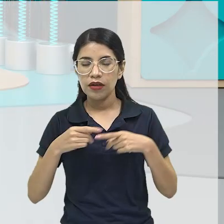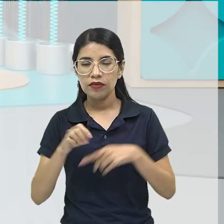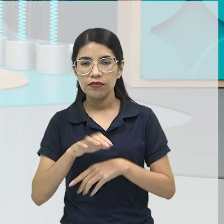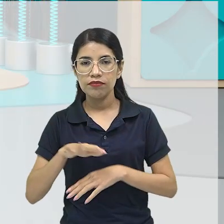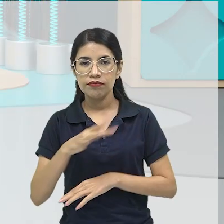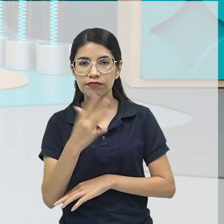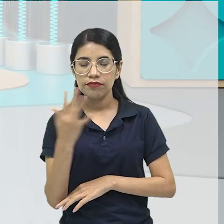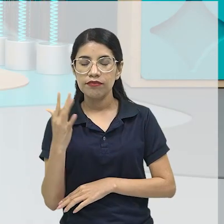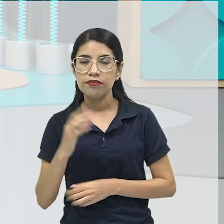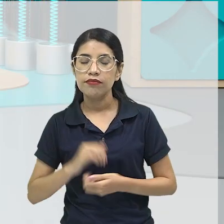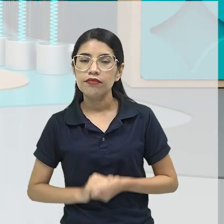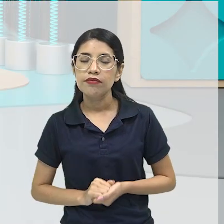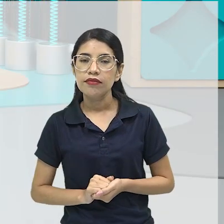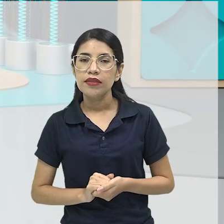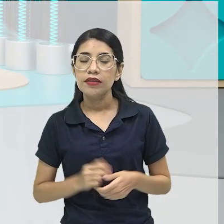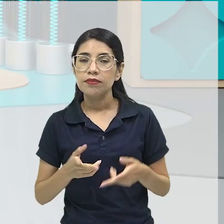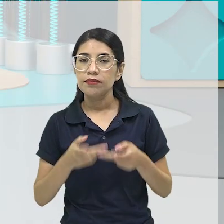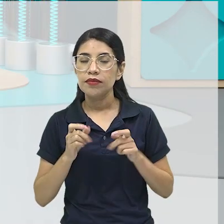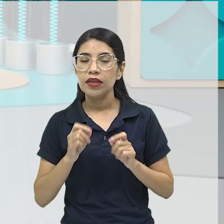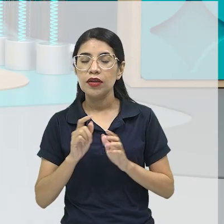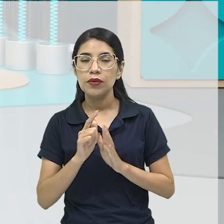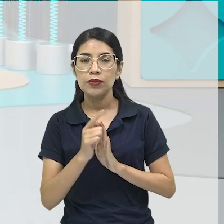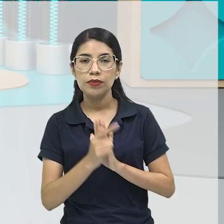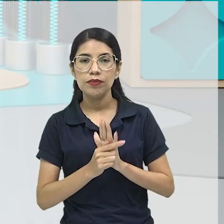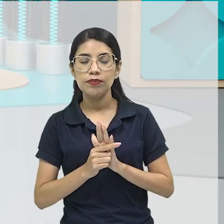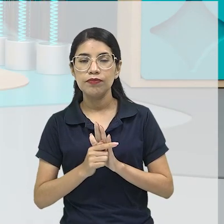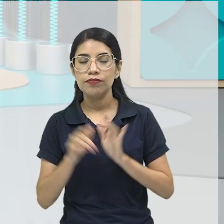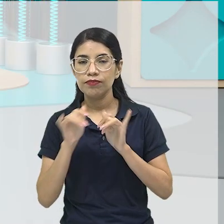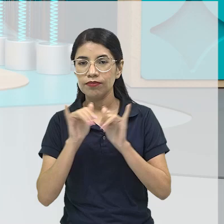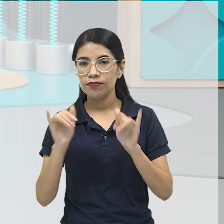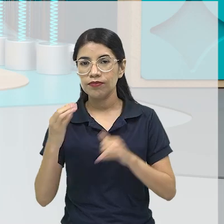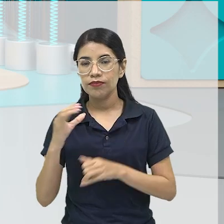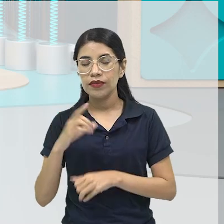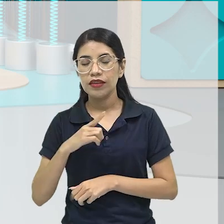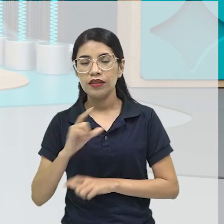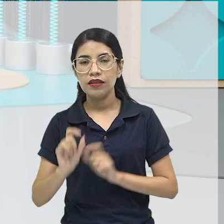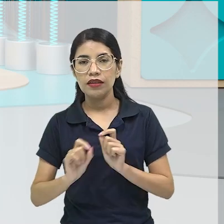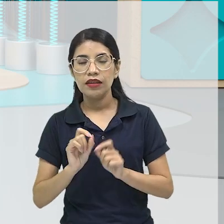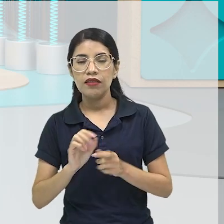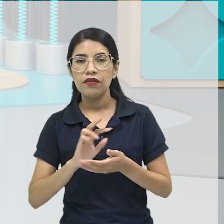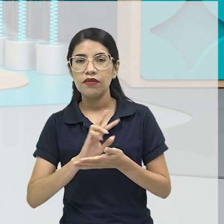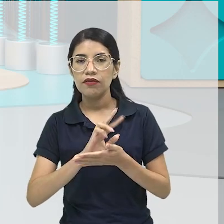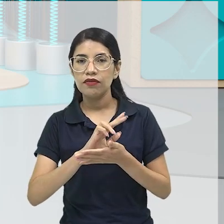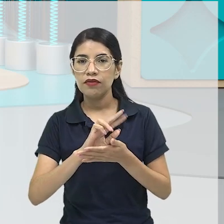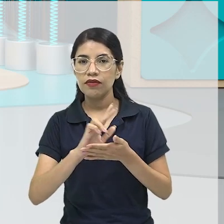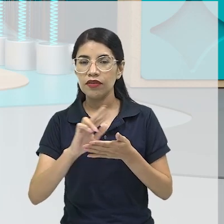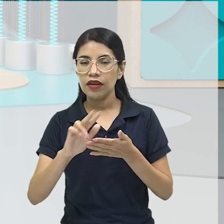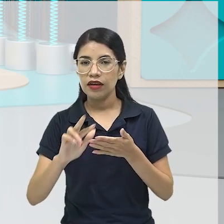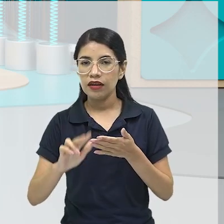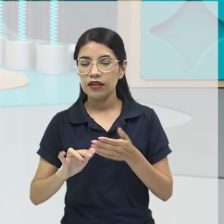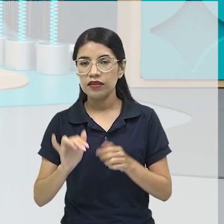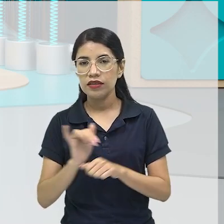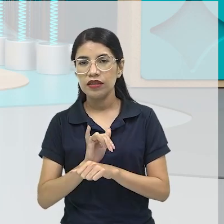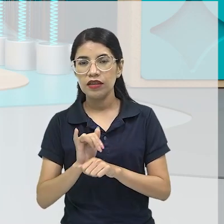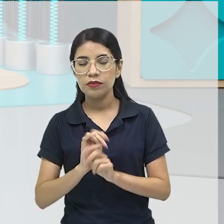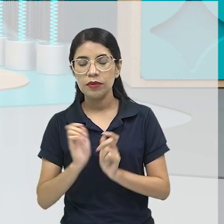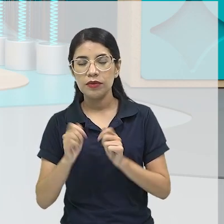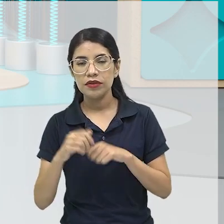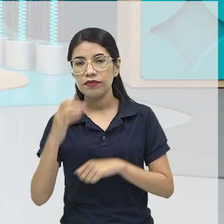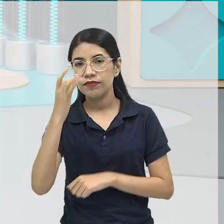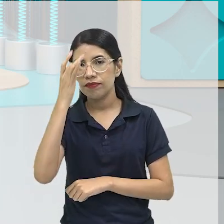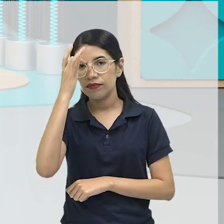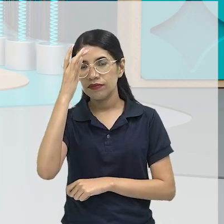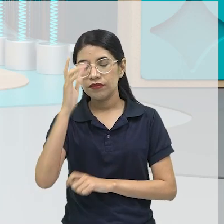natureza. Então a gente viu que os gêneros de divulgação científica possuem determinadas e inúmeras estratégias para facilitar